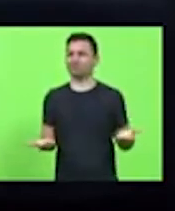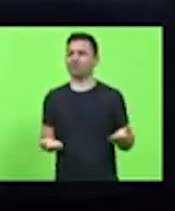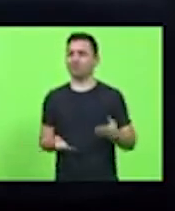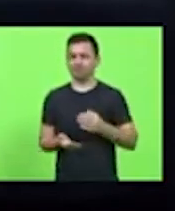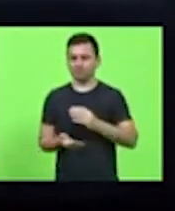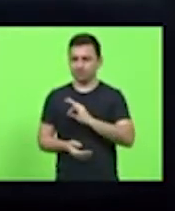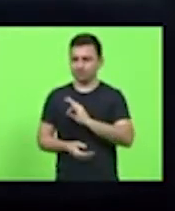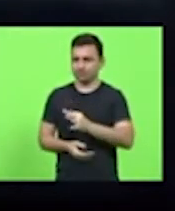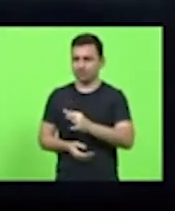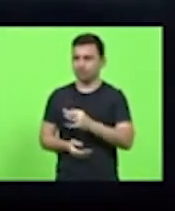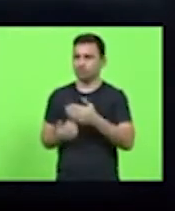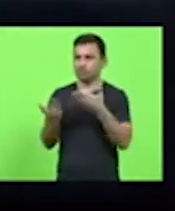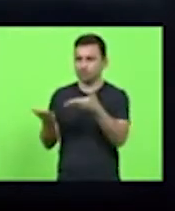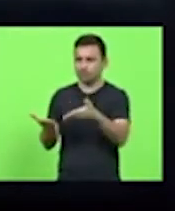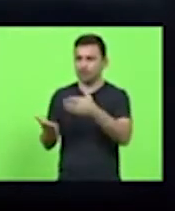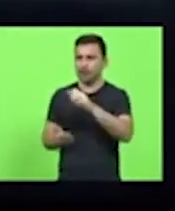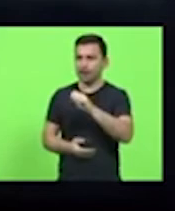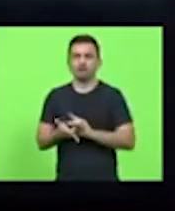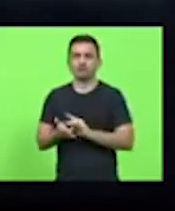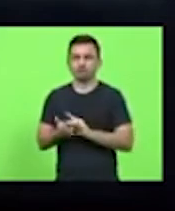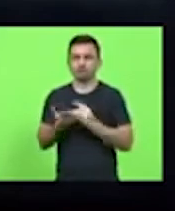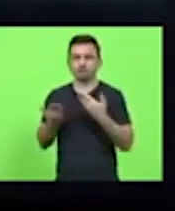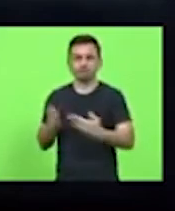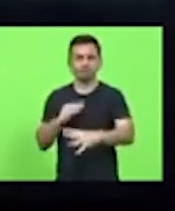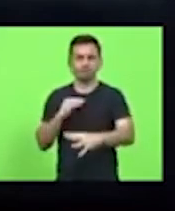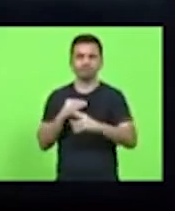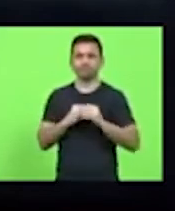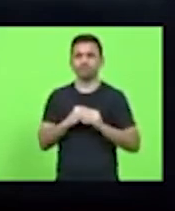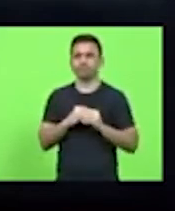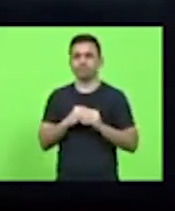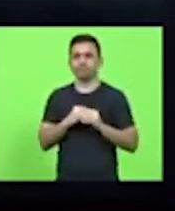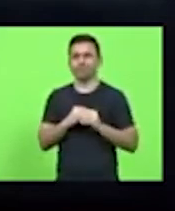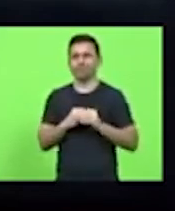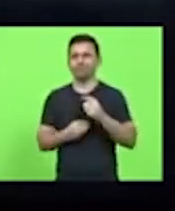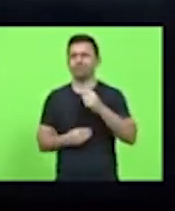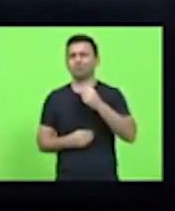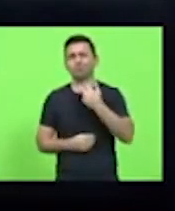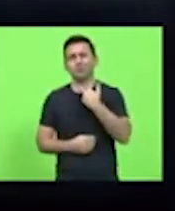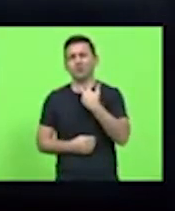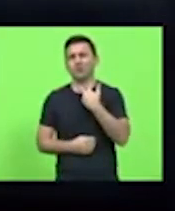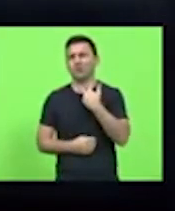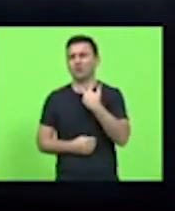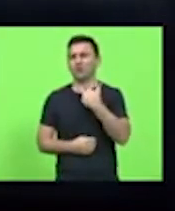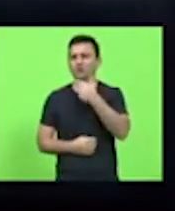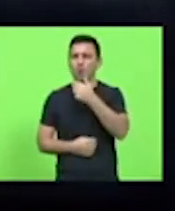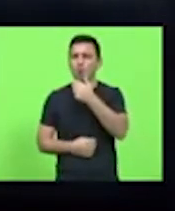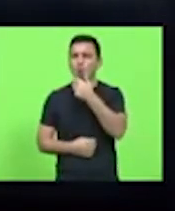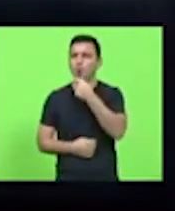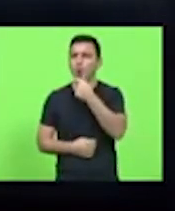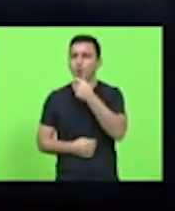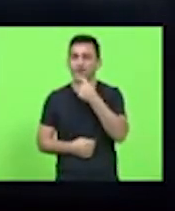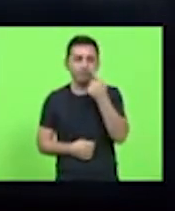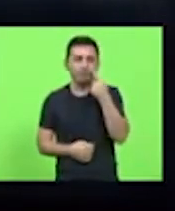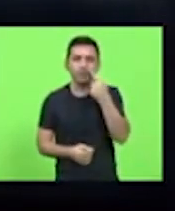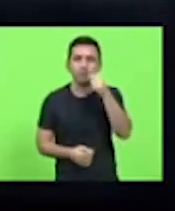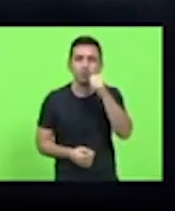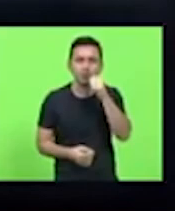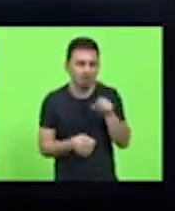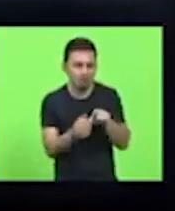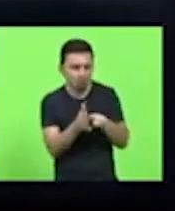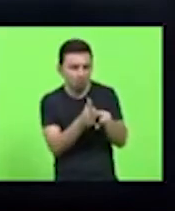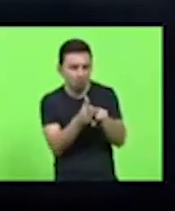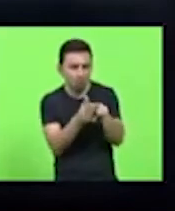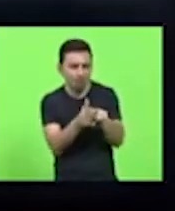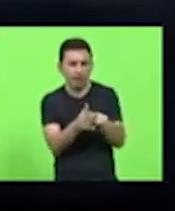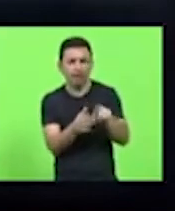tem o meu louvor nesse projeto porque não é possível um homem ir lá analisar se a menina foi